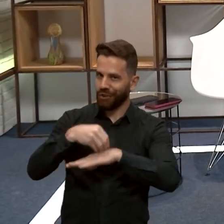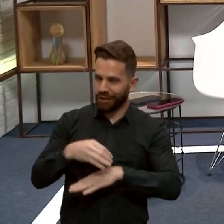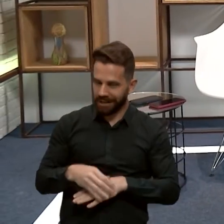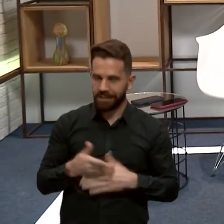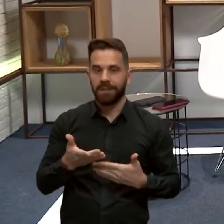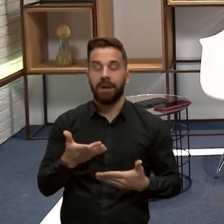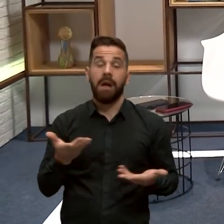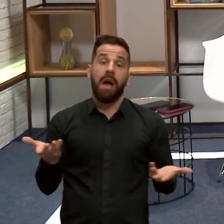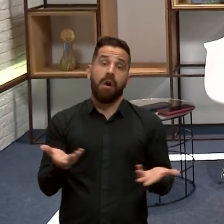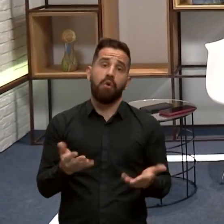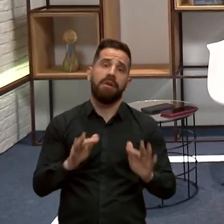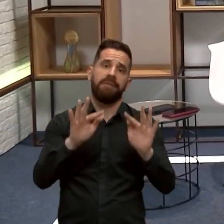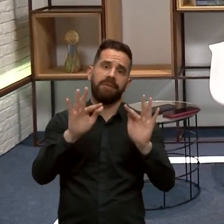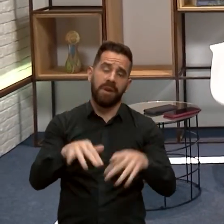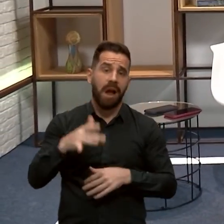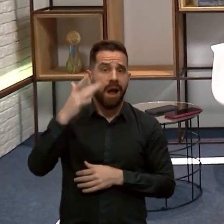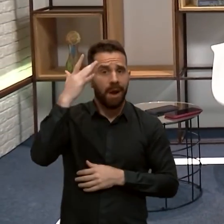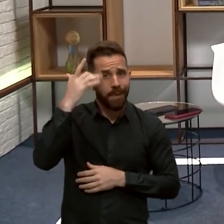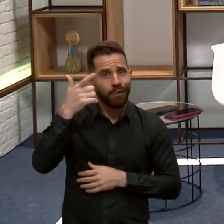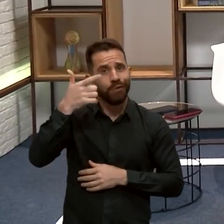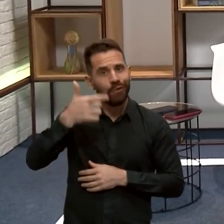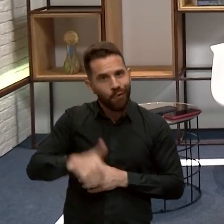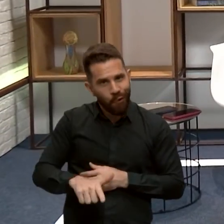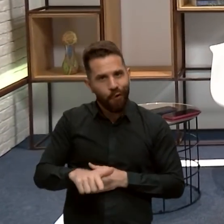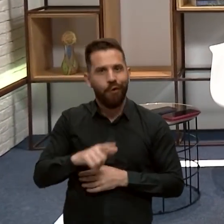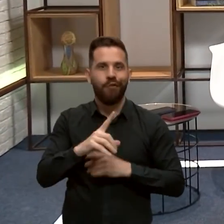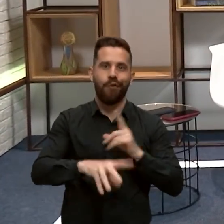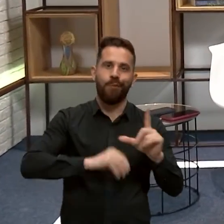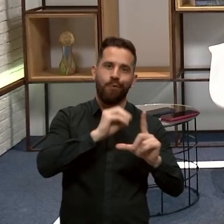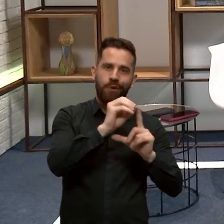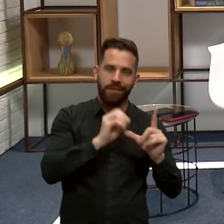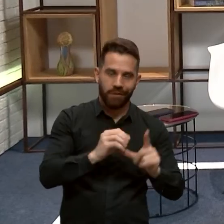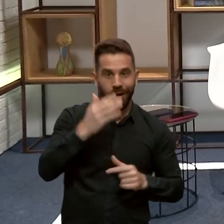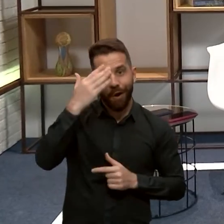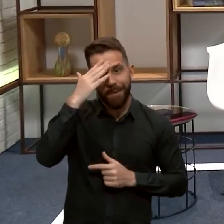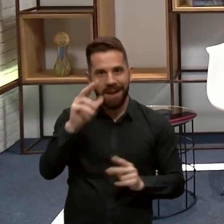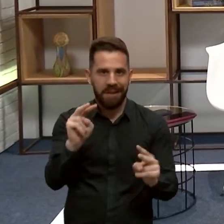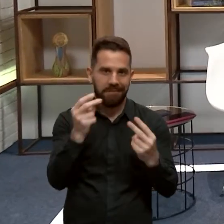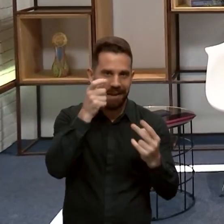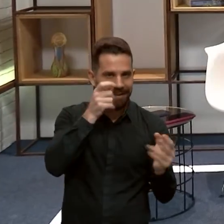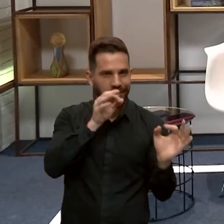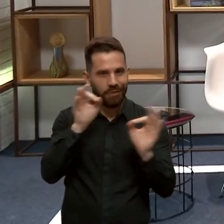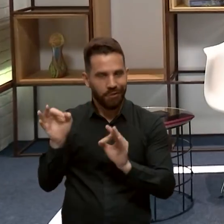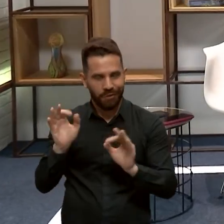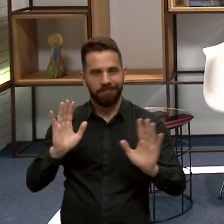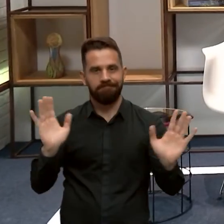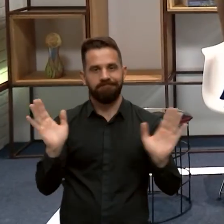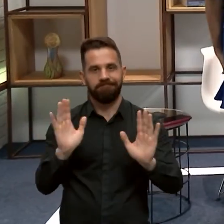aqui, mas amanhã tem mais Mundo UFG. Muito obrigada pela sua companhia. Tchau, tchau!